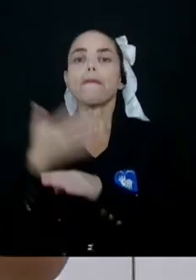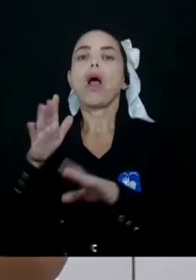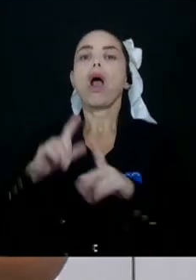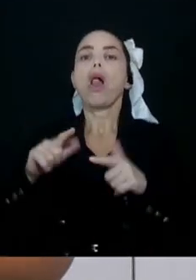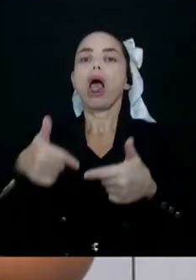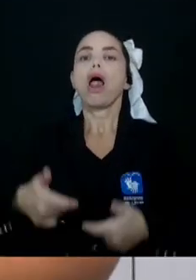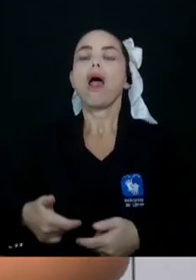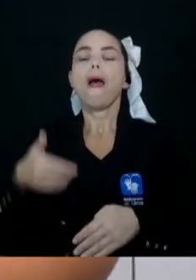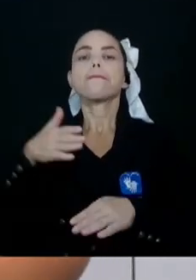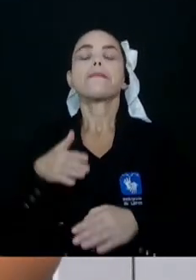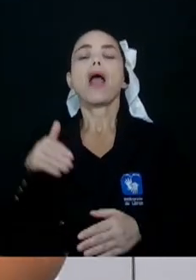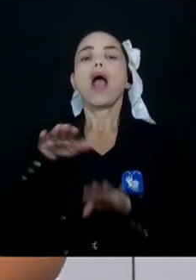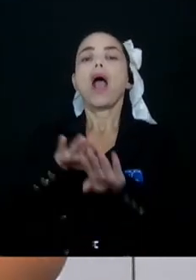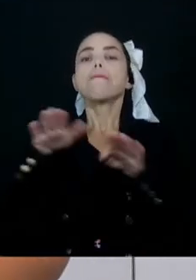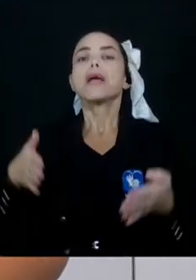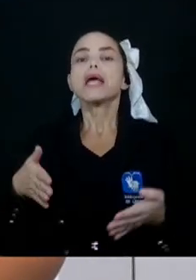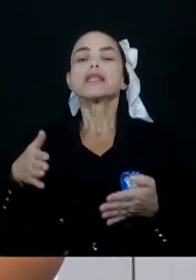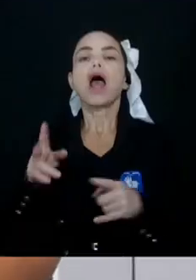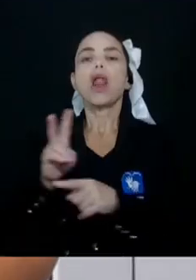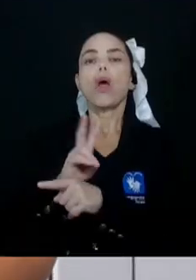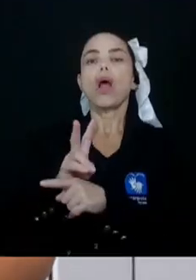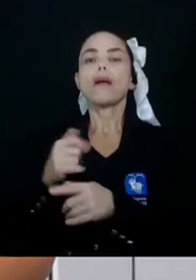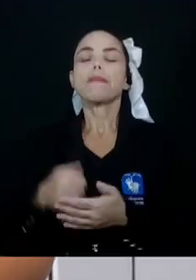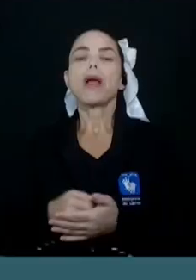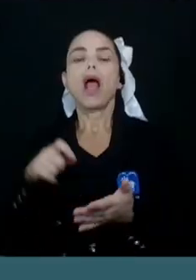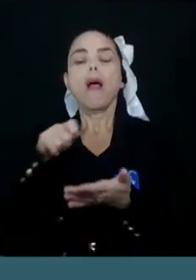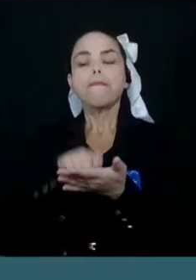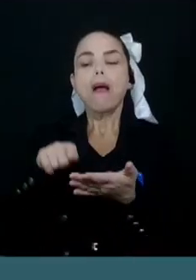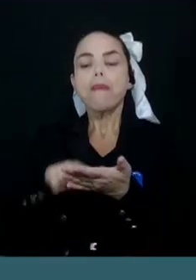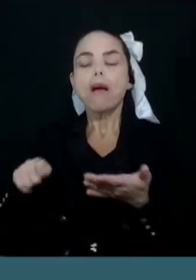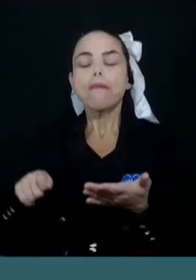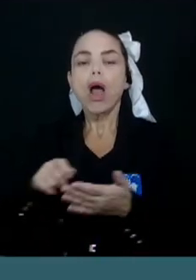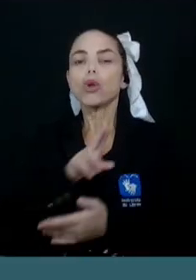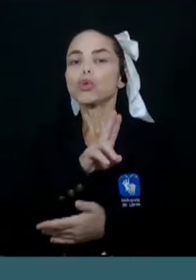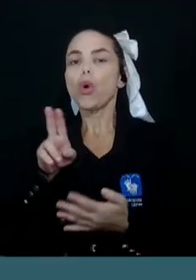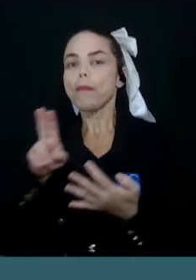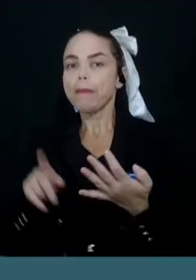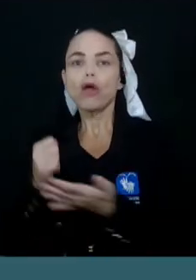ano. A reportagem é de Cassiene Alves.